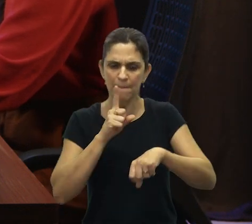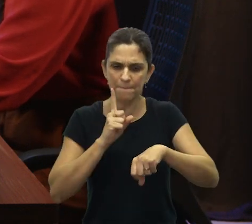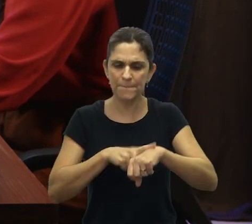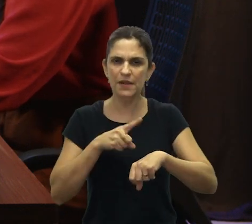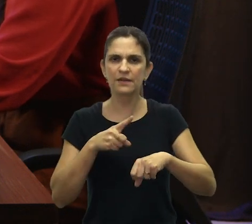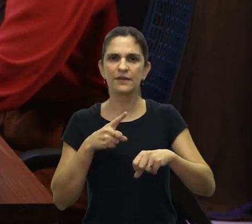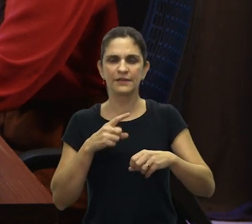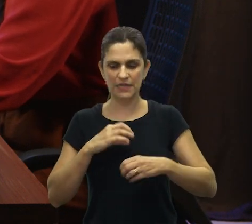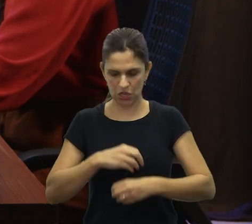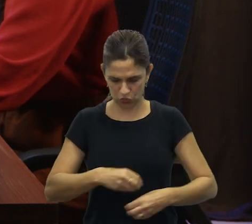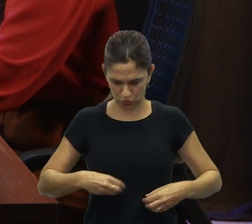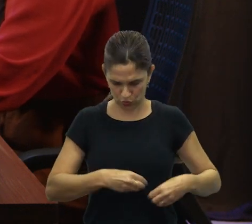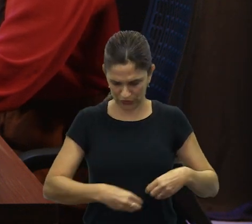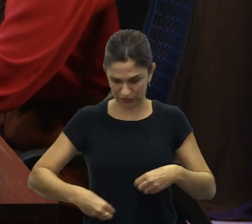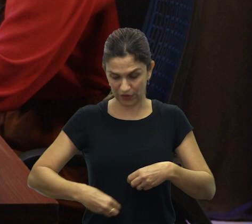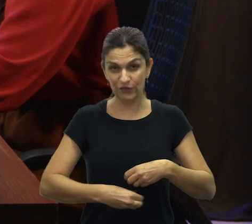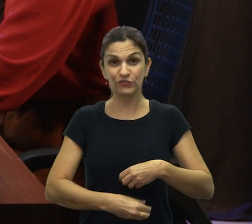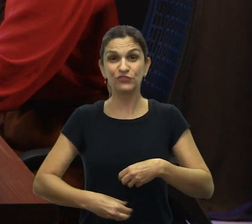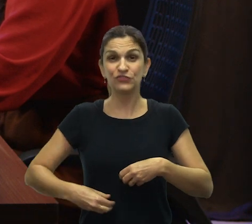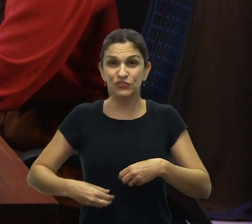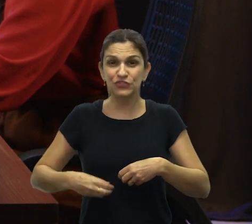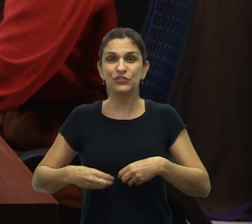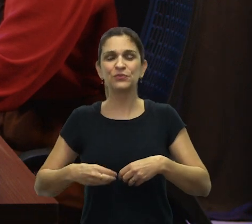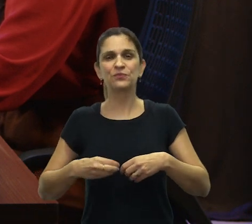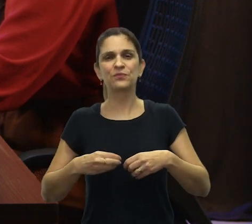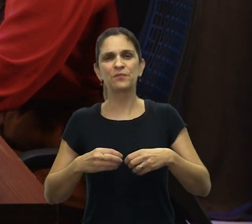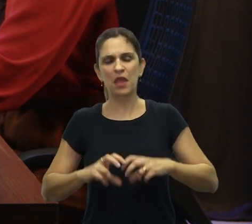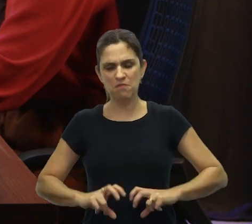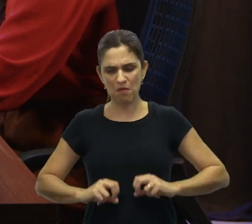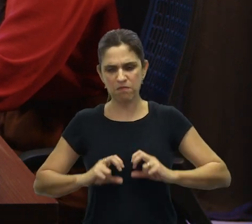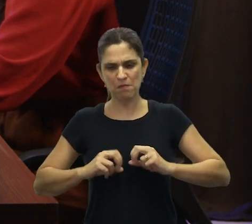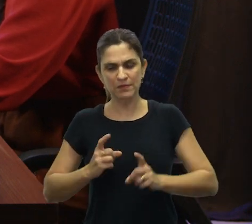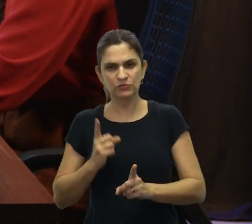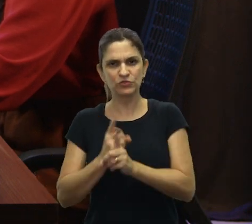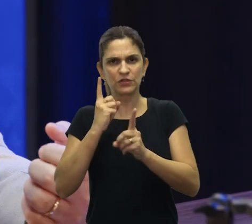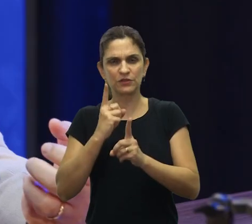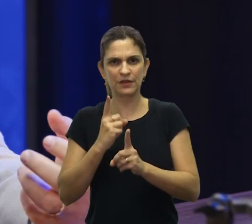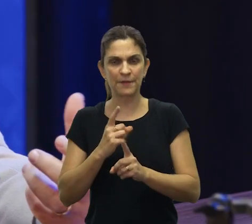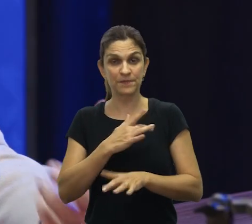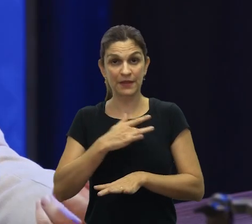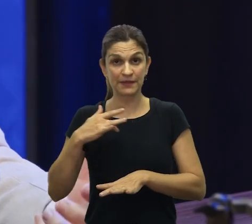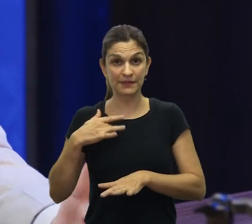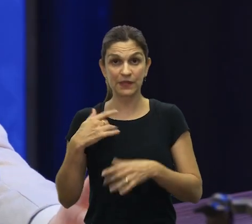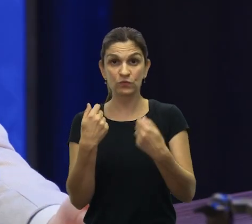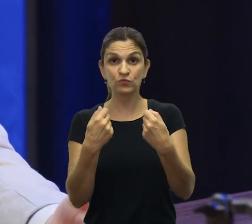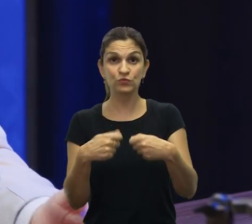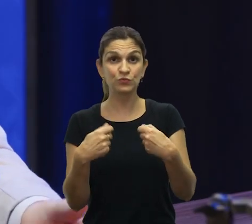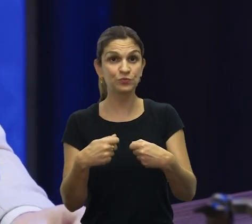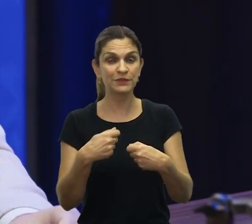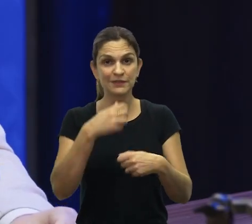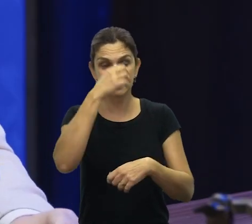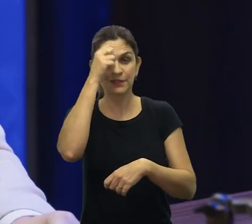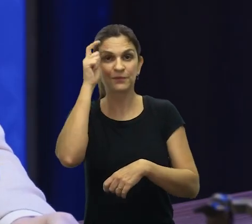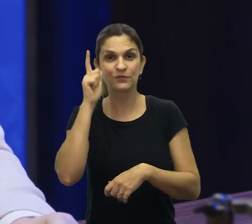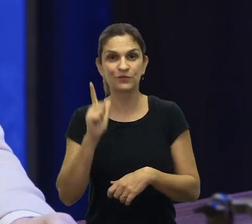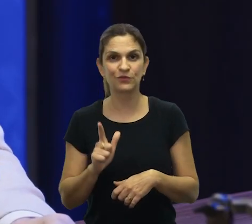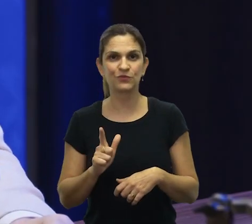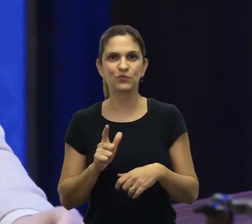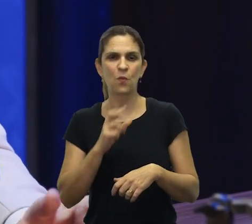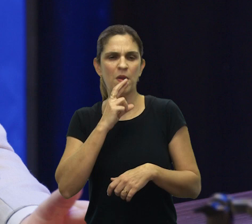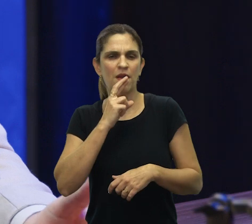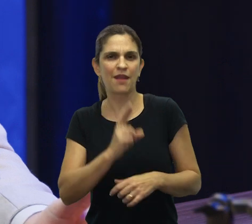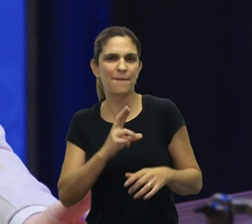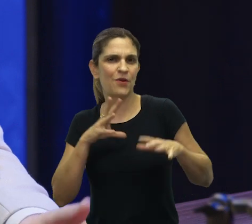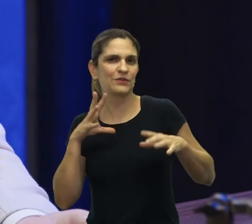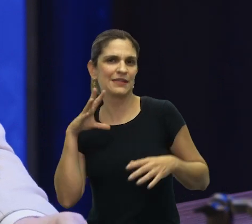do câncer de cólon, né, de intestino, que são muito frequentes. Então, a gente precisa, a saúde de Campo Grande e do Mato Grosso do Sul